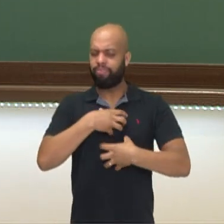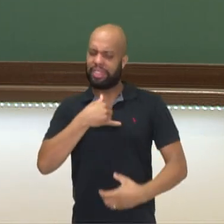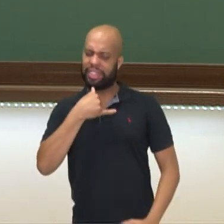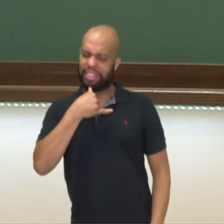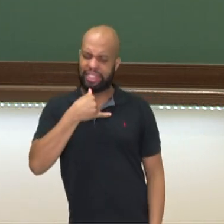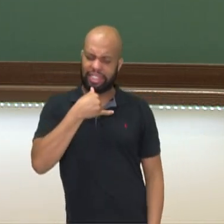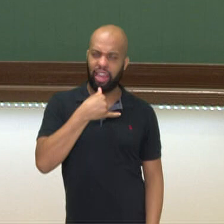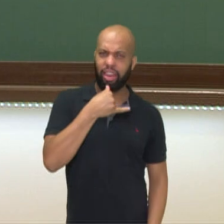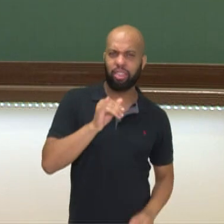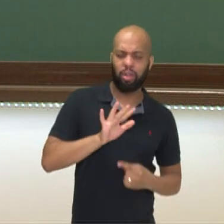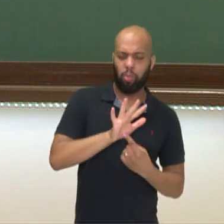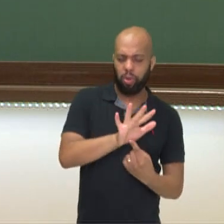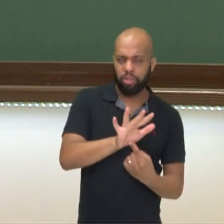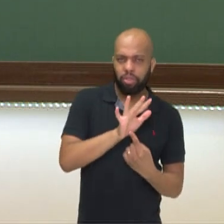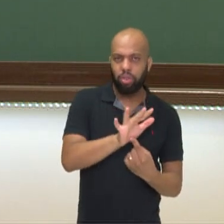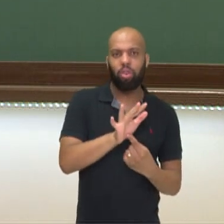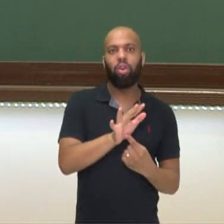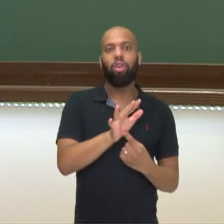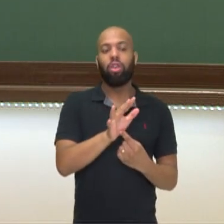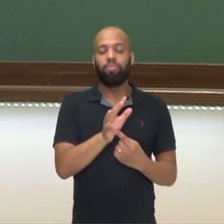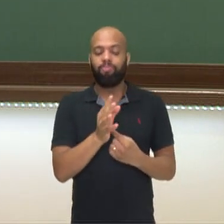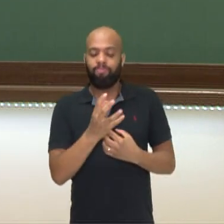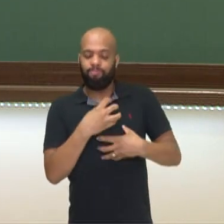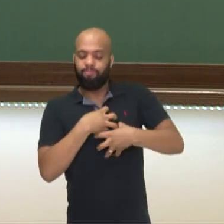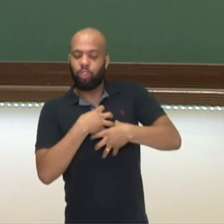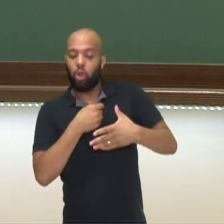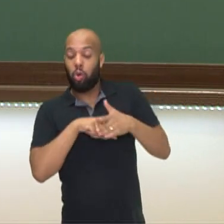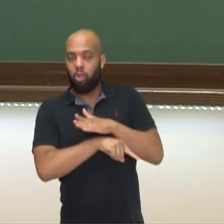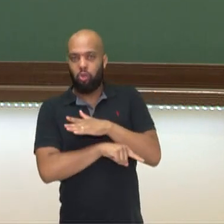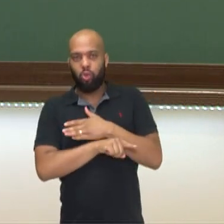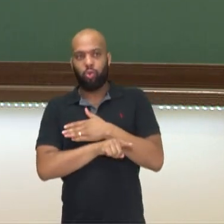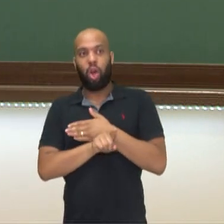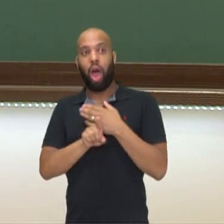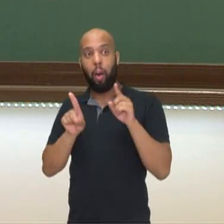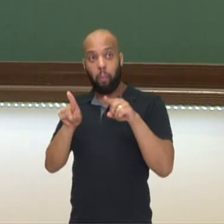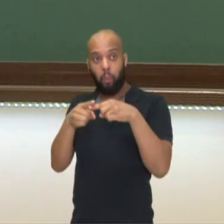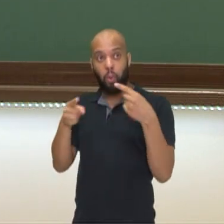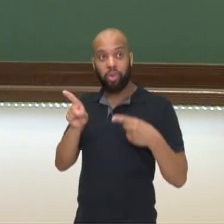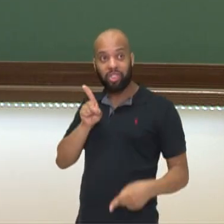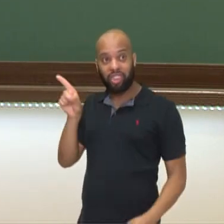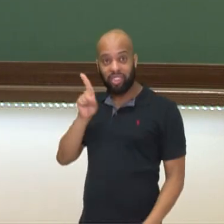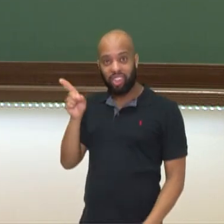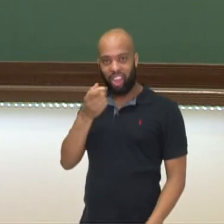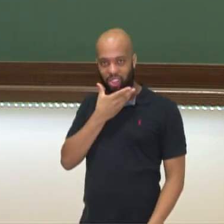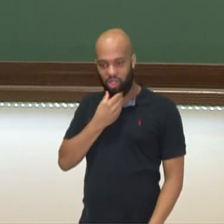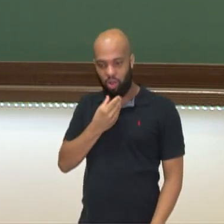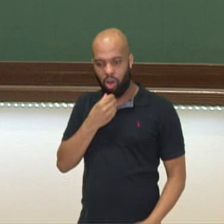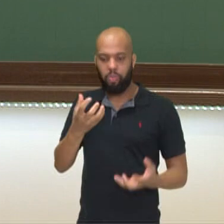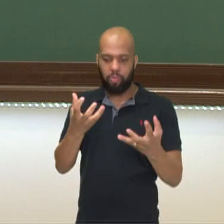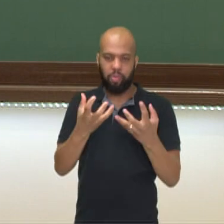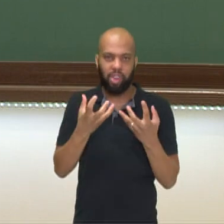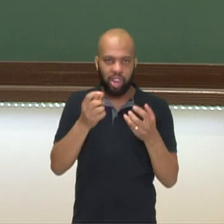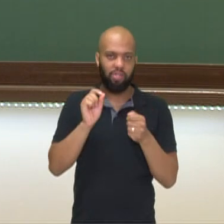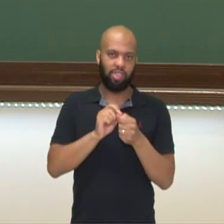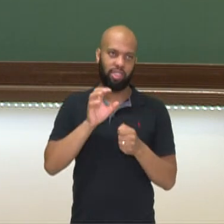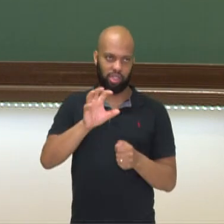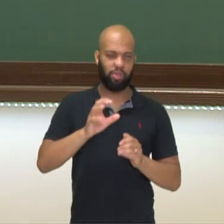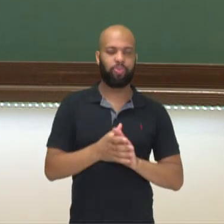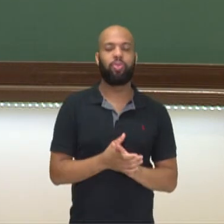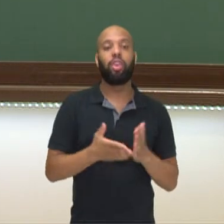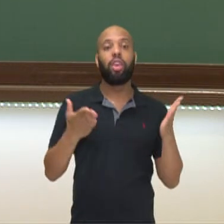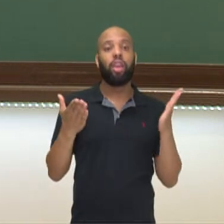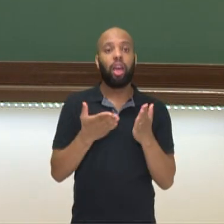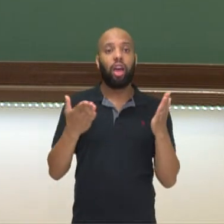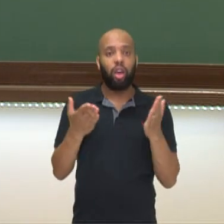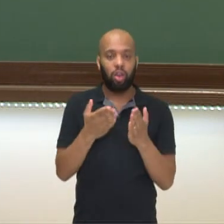melancolia, um pouco com a tristeza, sentimentos profundos de dor, imagino eu. Era essa a intenção, ok? Então, para